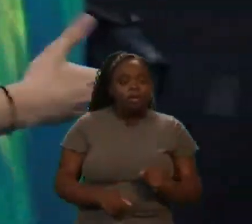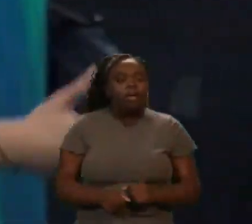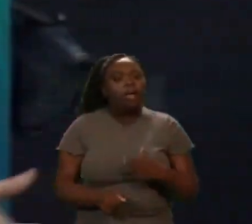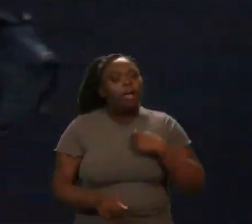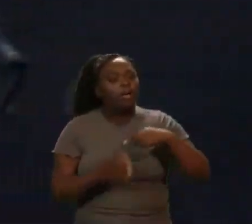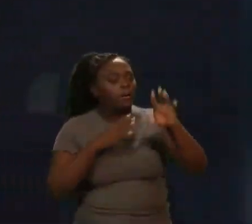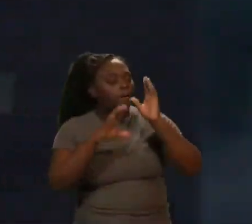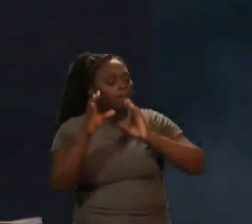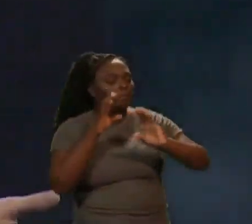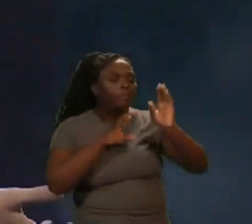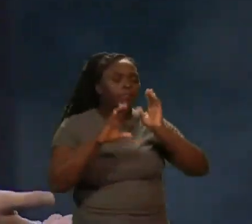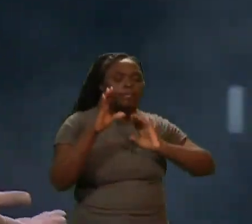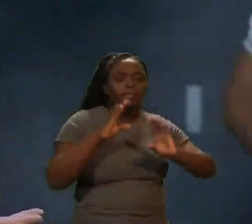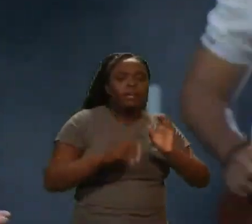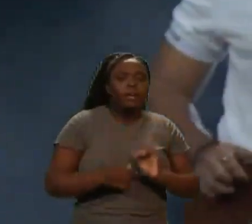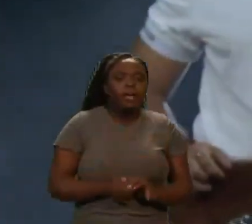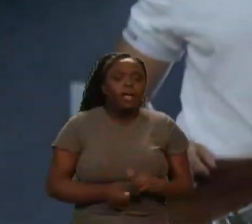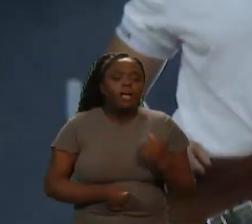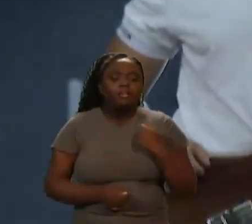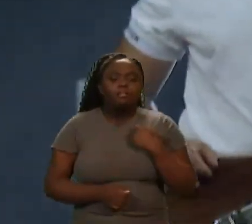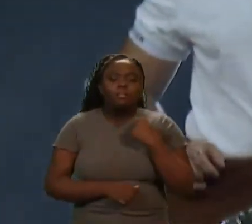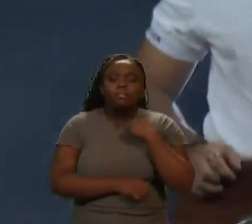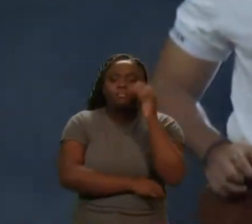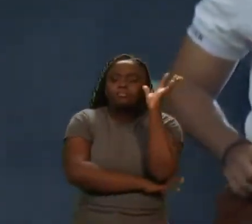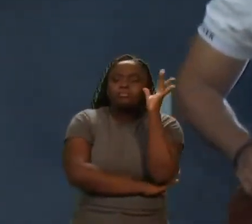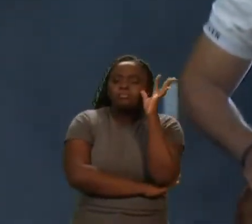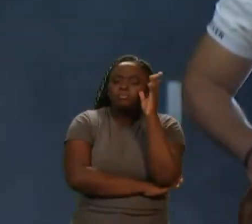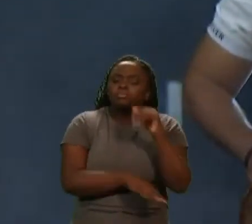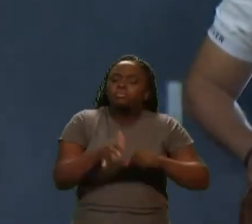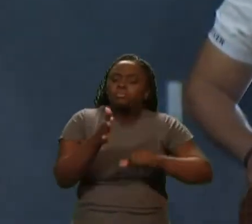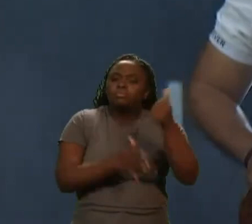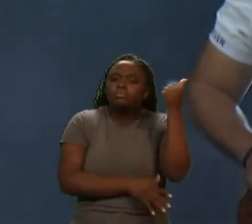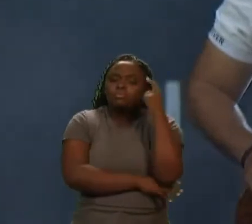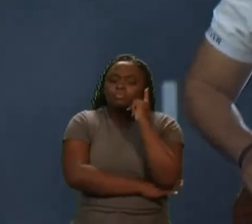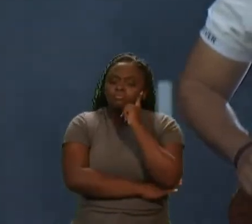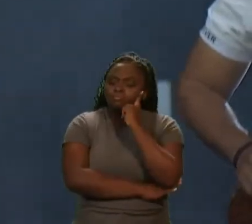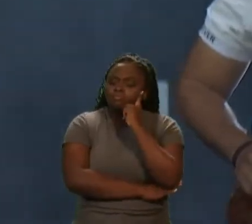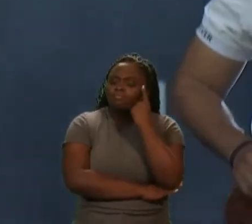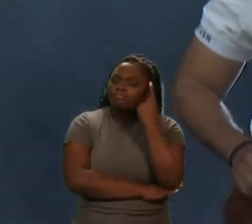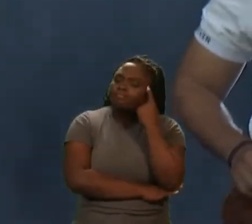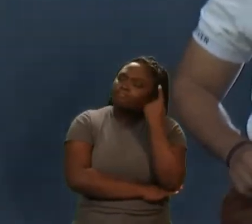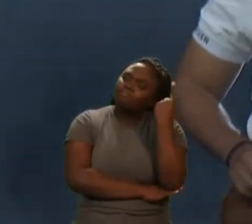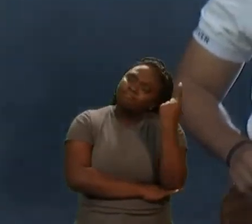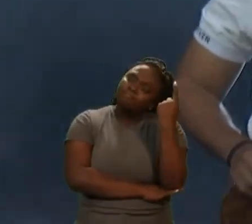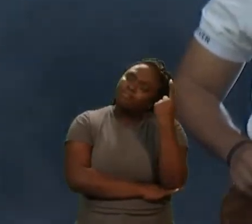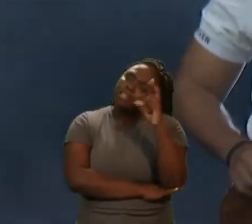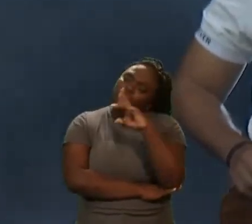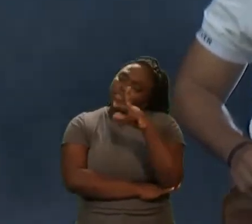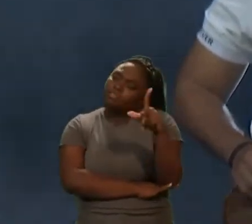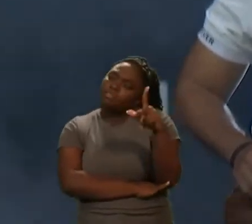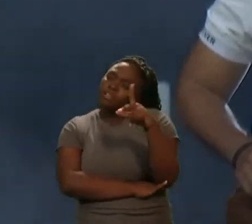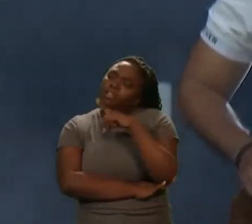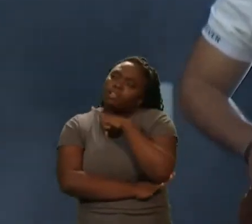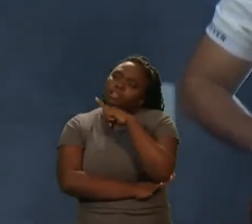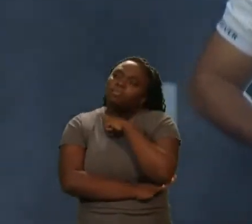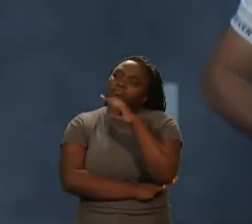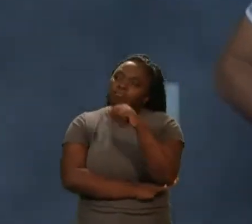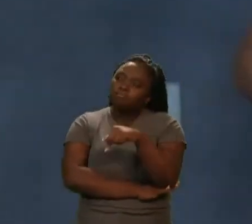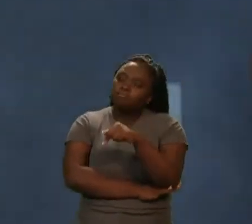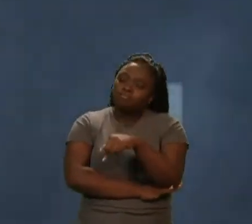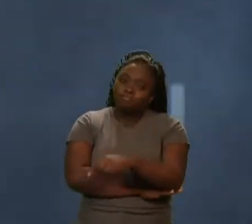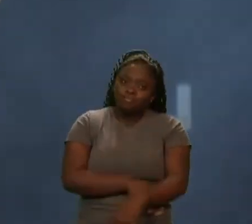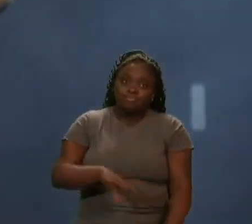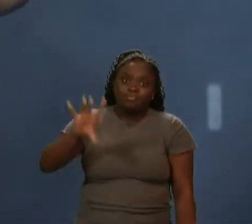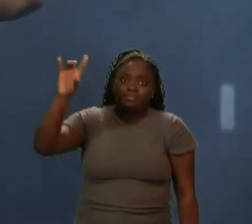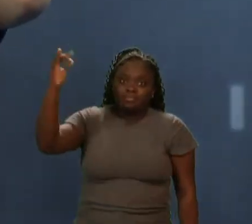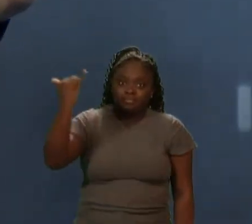se manifestará. E eu ouvindo aquilo pela primeira vez, eu falei: Senhor, tem um negócio diferente aqui. E o Senhor falou comigo: